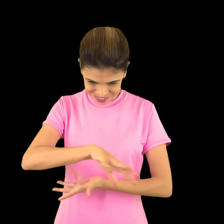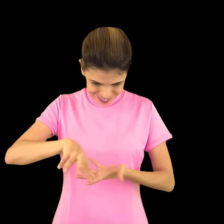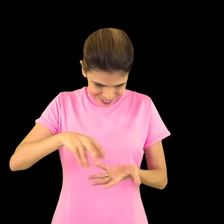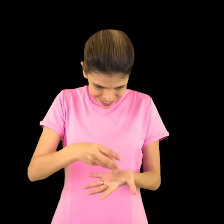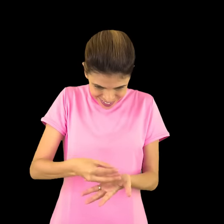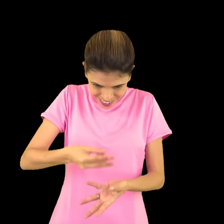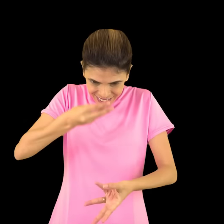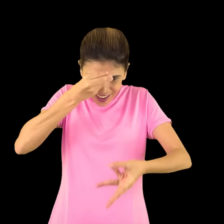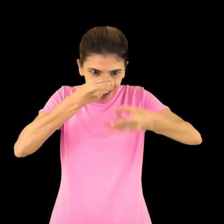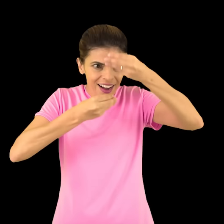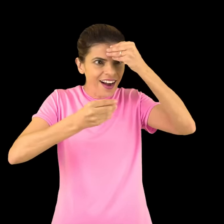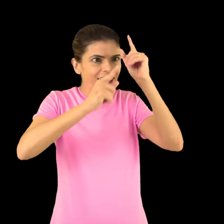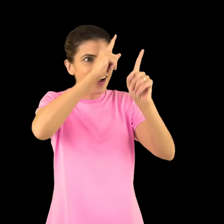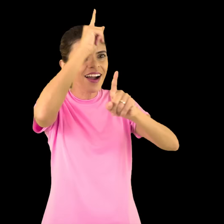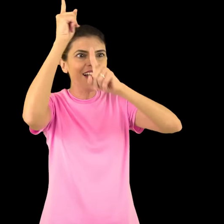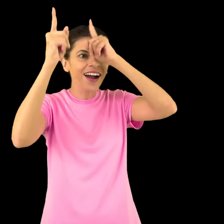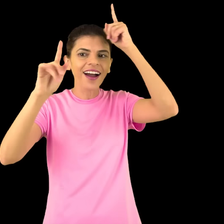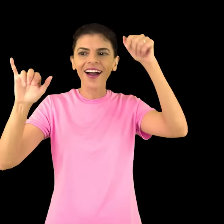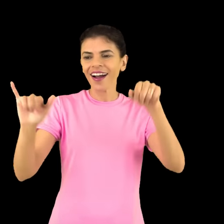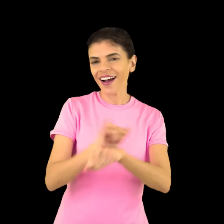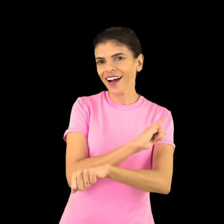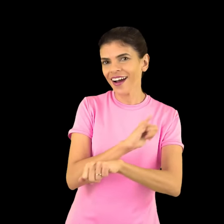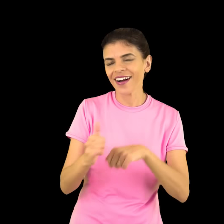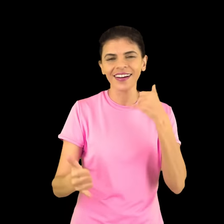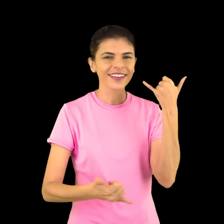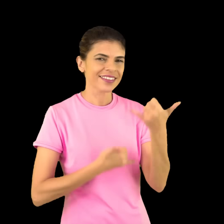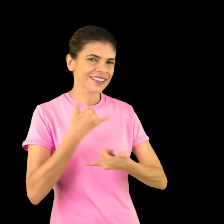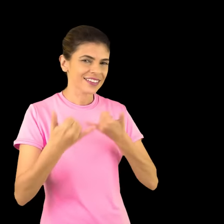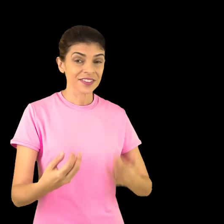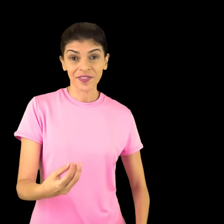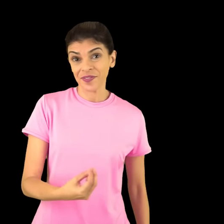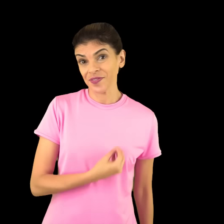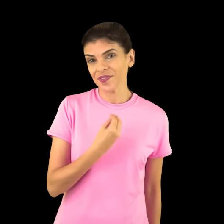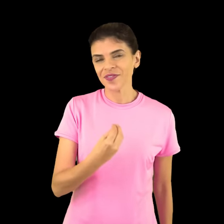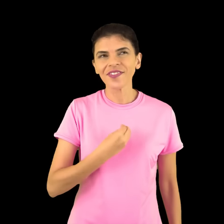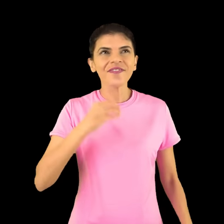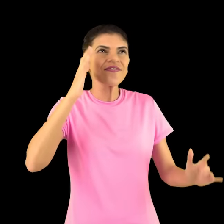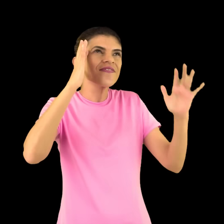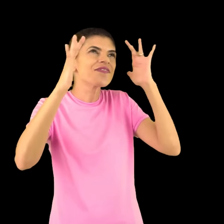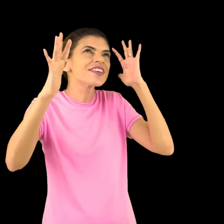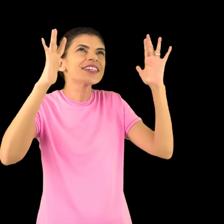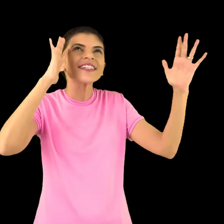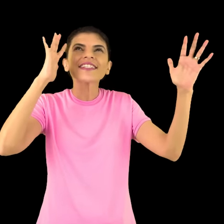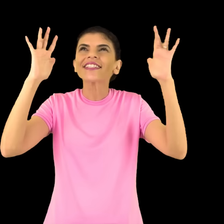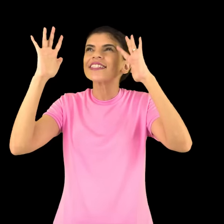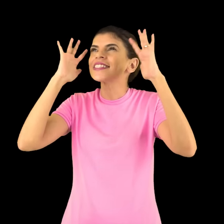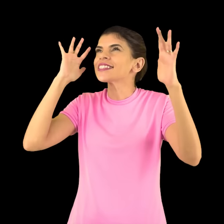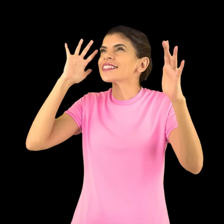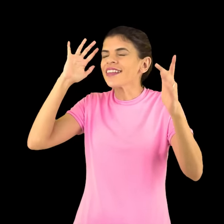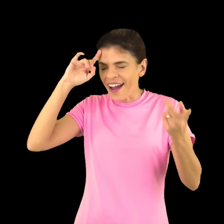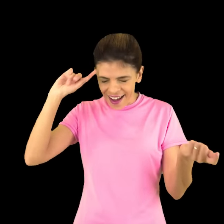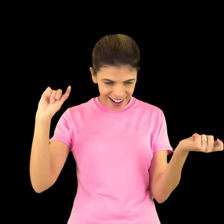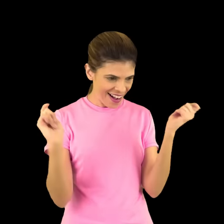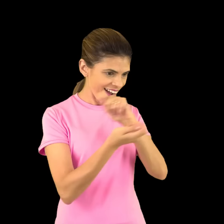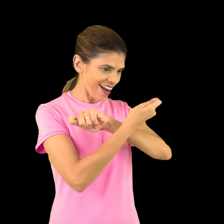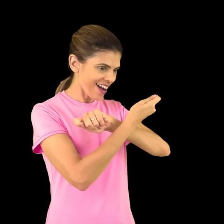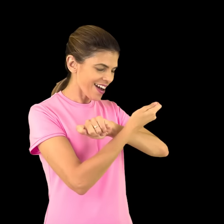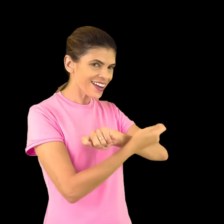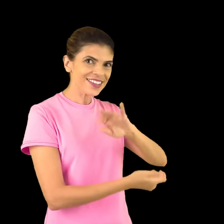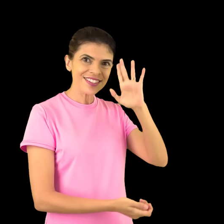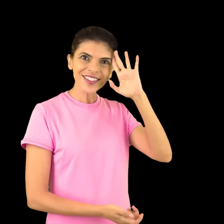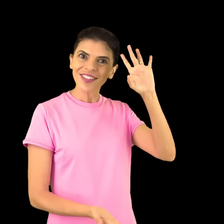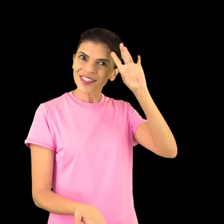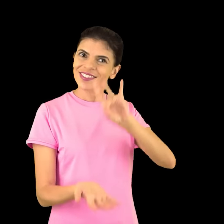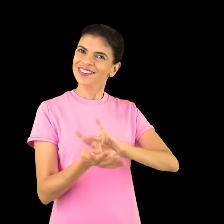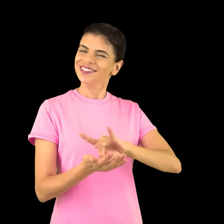imaginação e a criatividade para viver Um mundo de magia e fantasia para